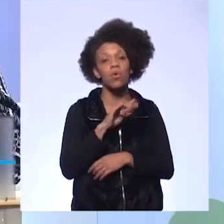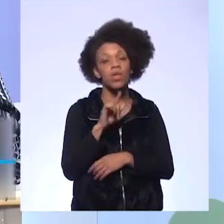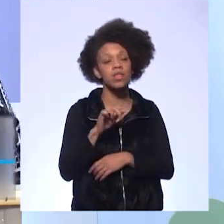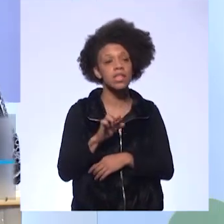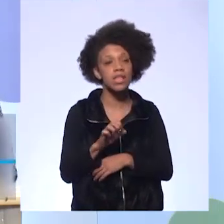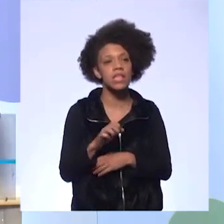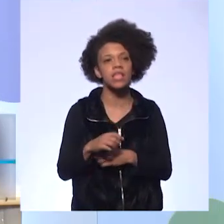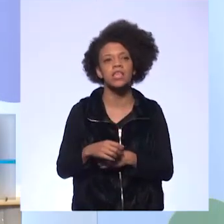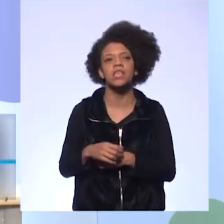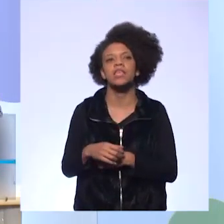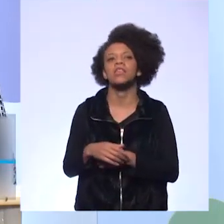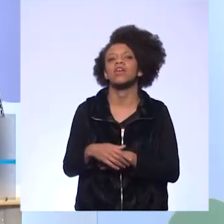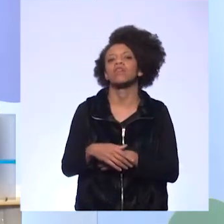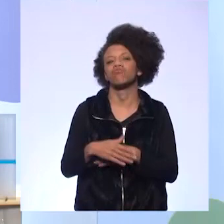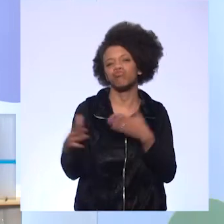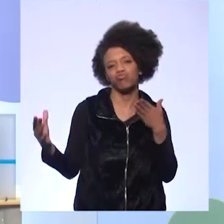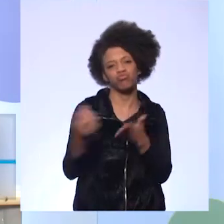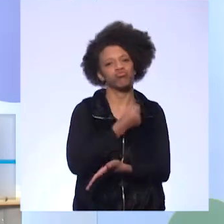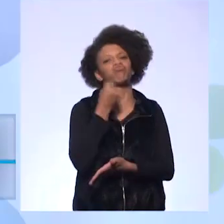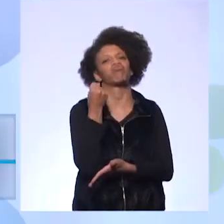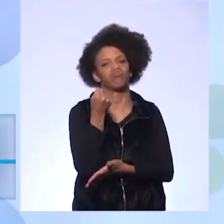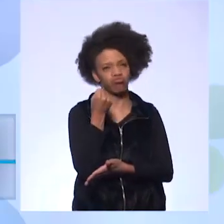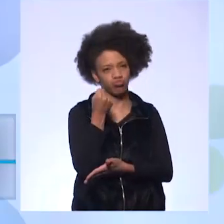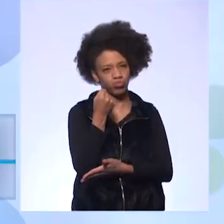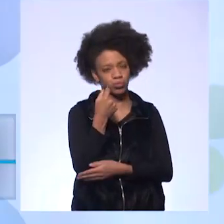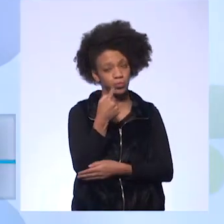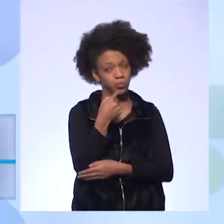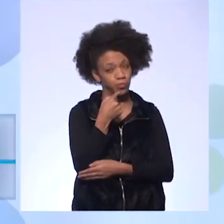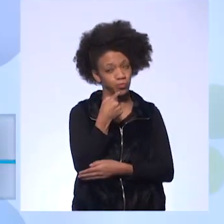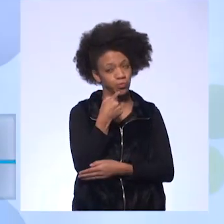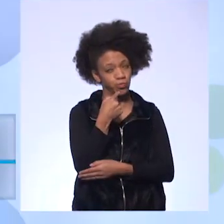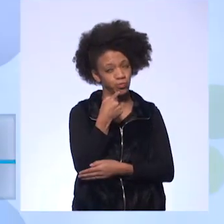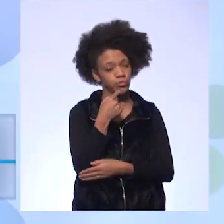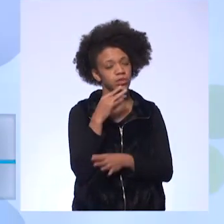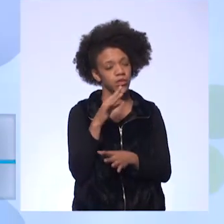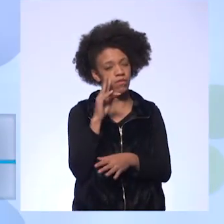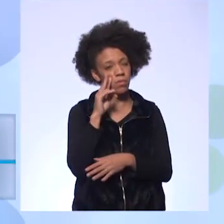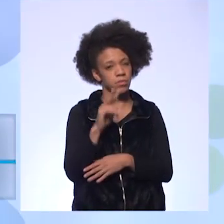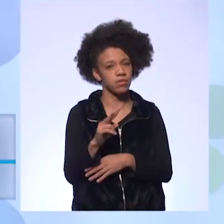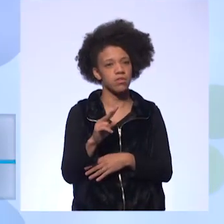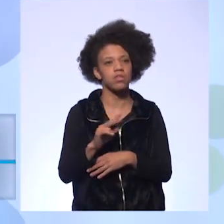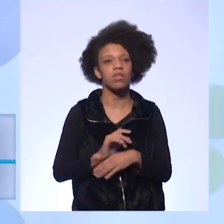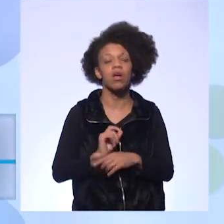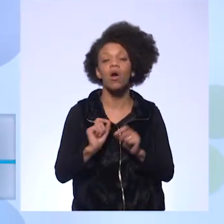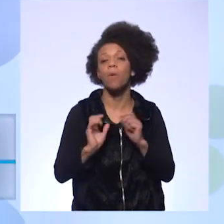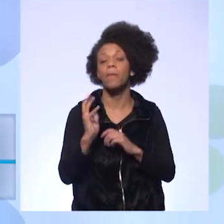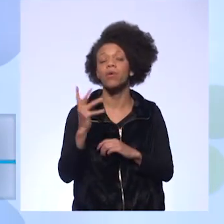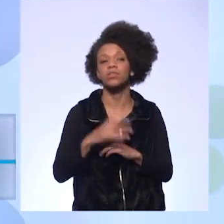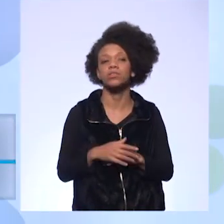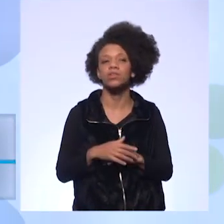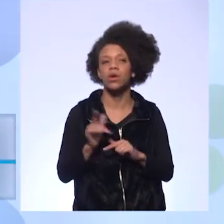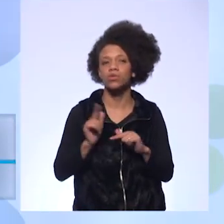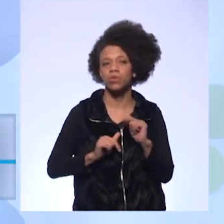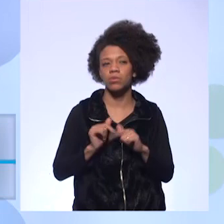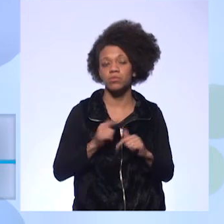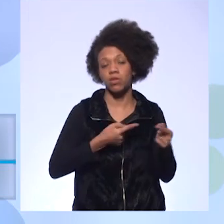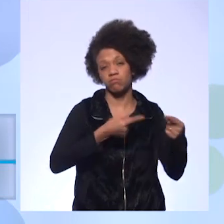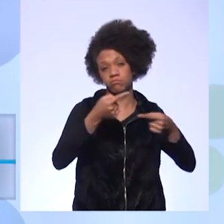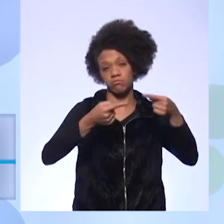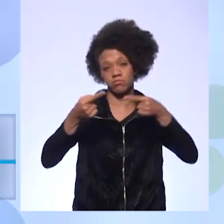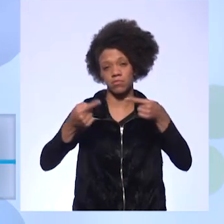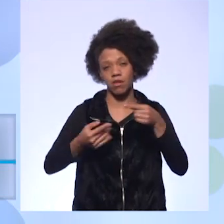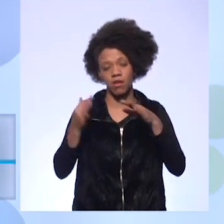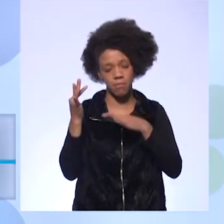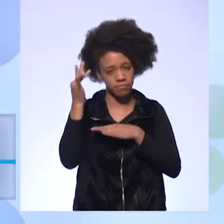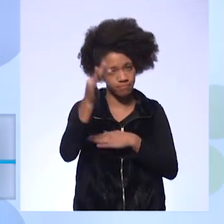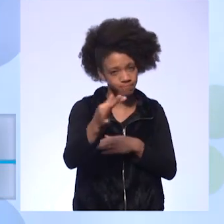aqui apostou no golpe. Então vamos ver se foi isso mesmo. Isso vai ser objeto aí de discussão mais para